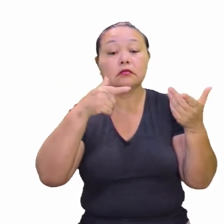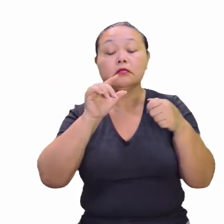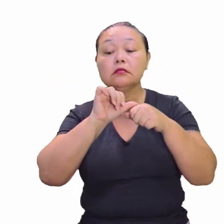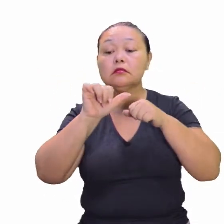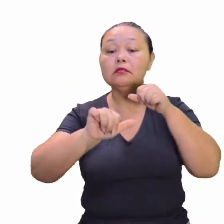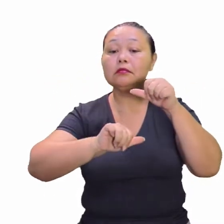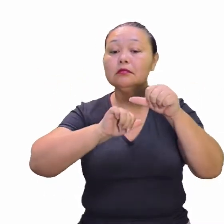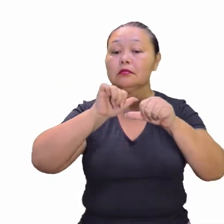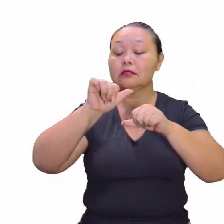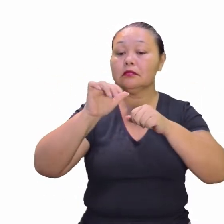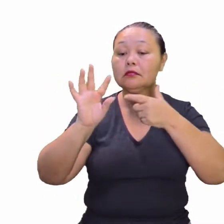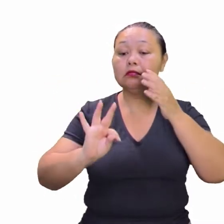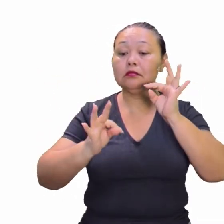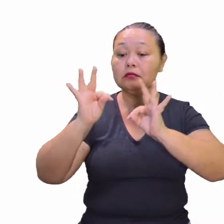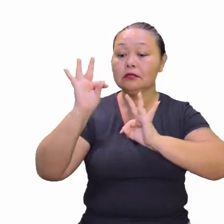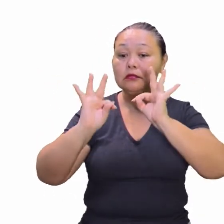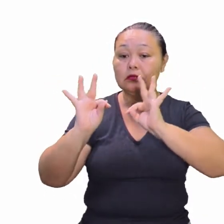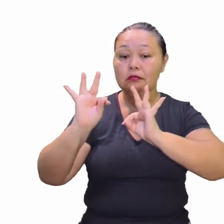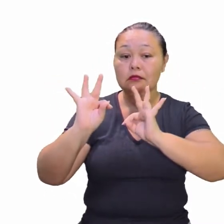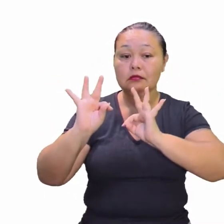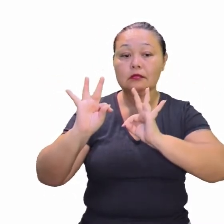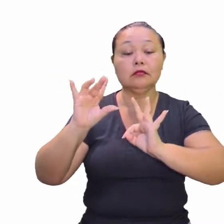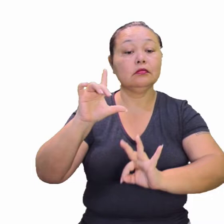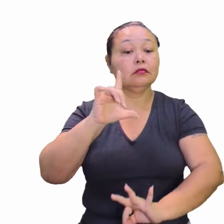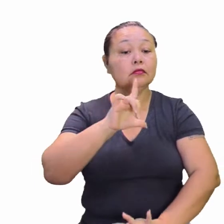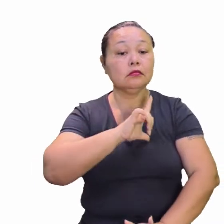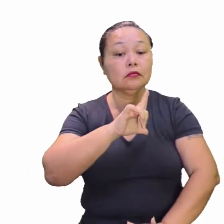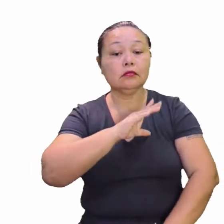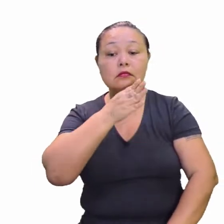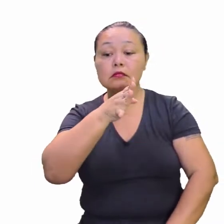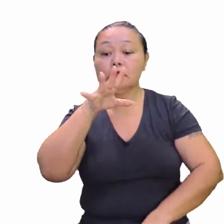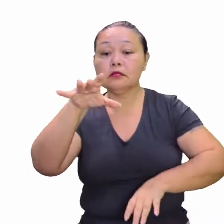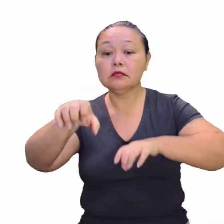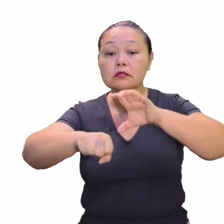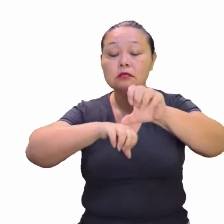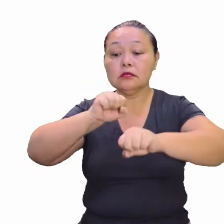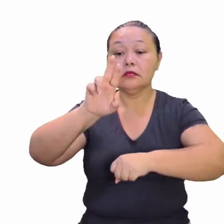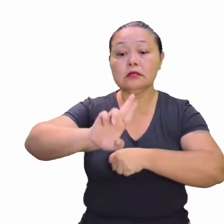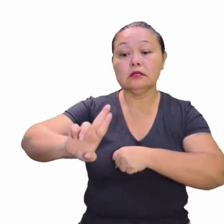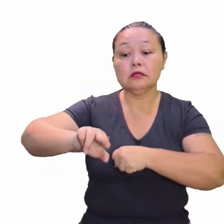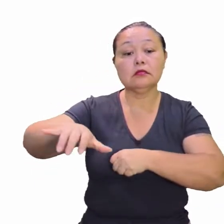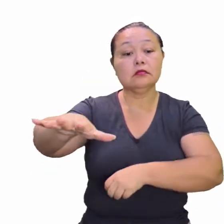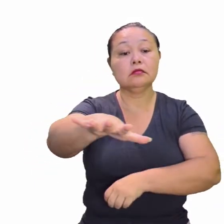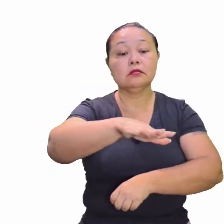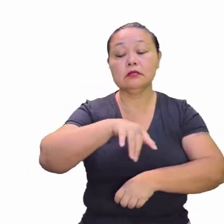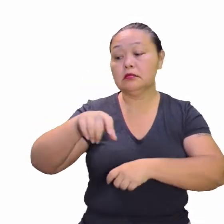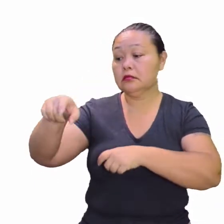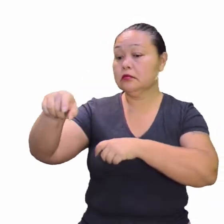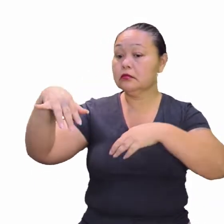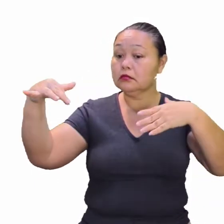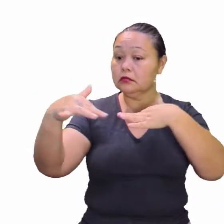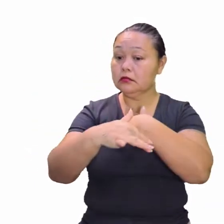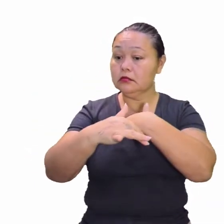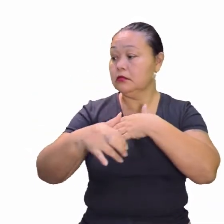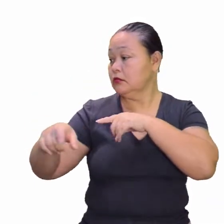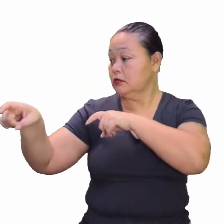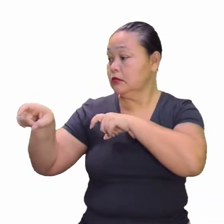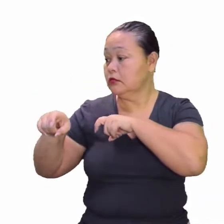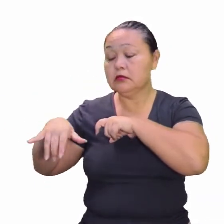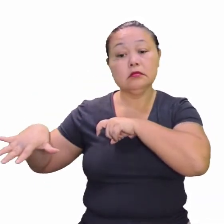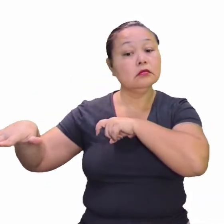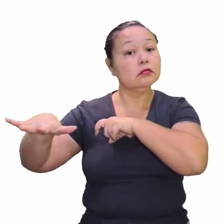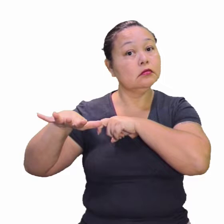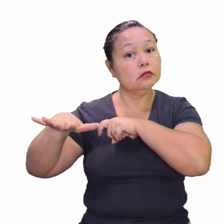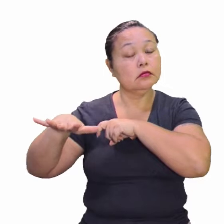Reconhecer as transformações tecnológicas que determinam a apropriação e o uso dos espaços urbano